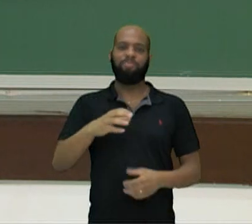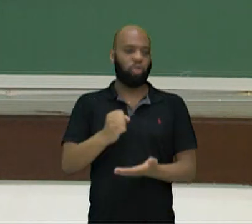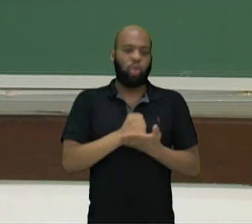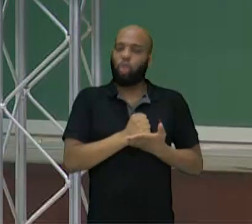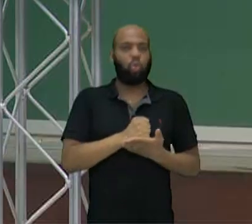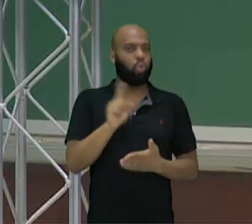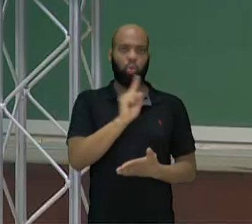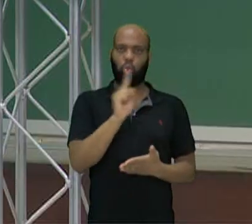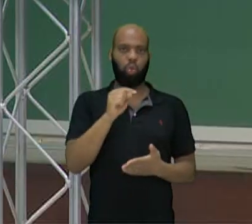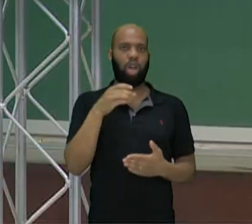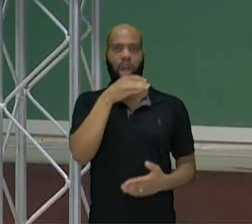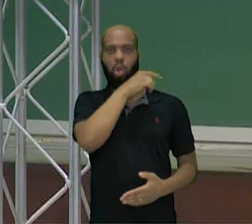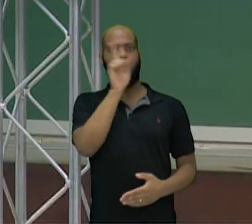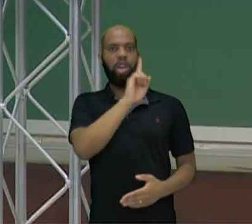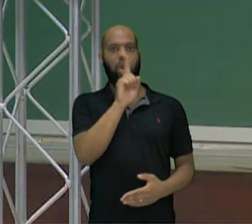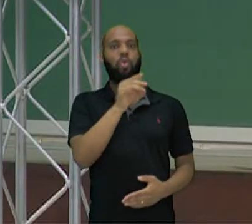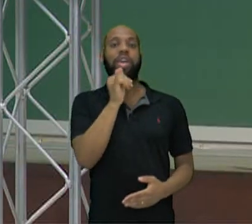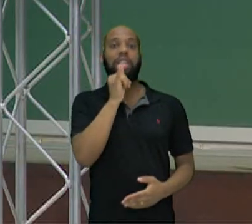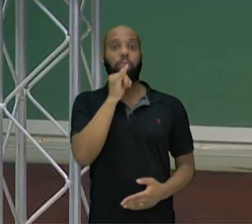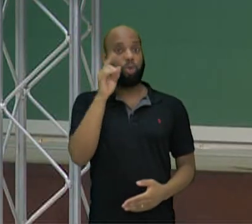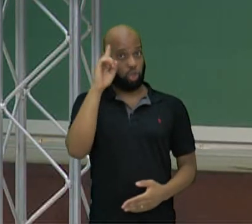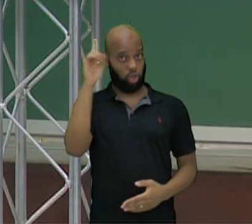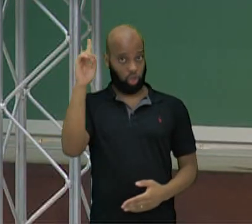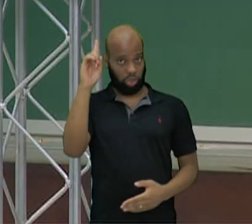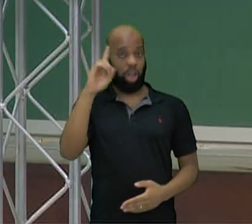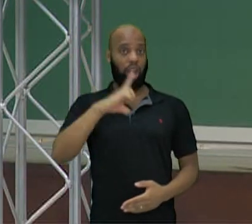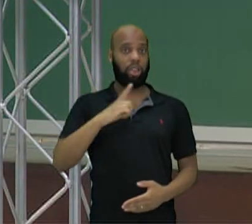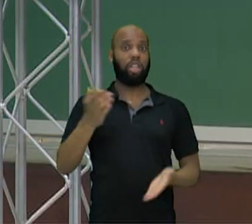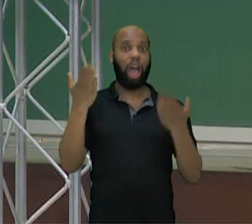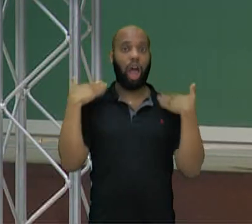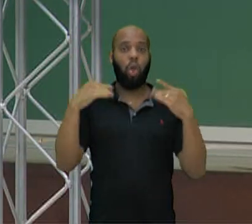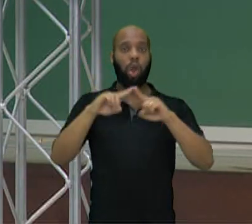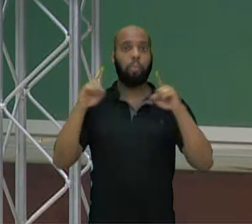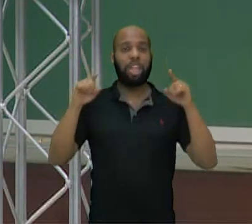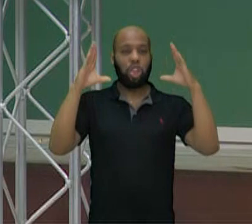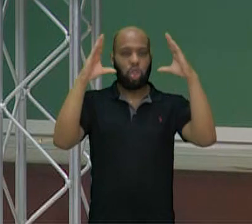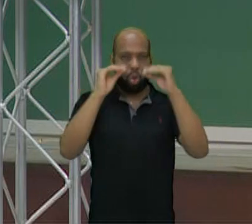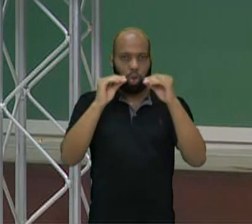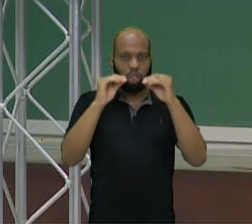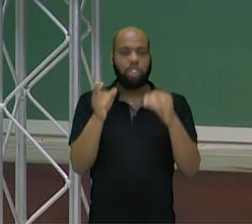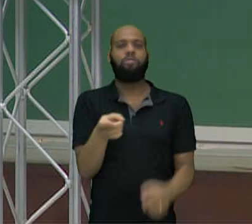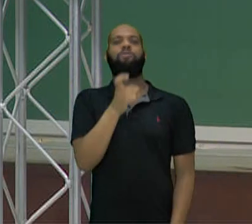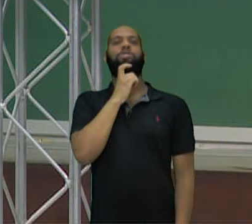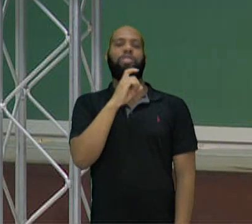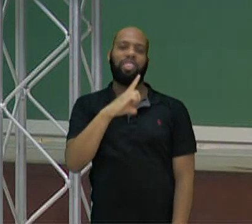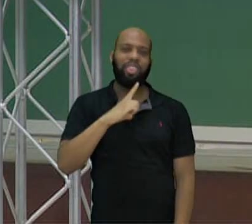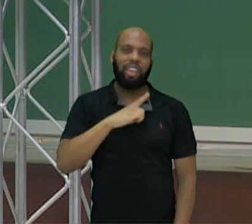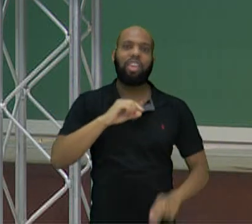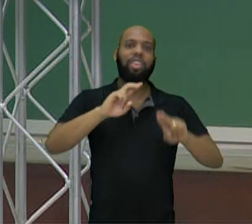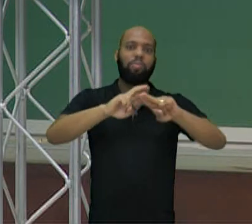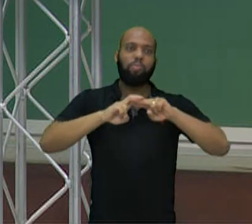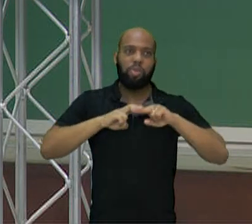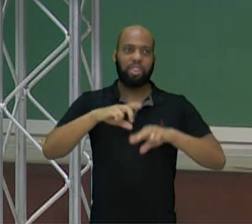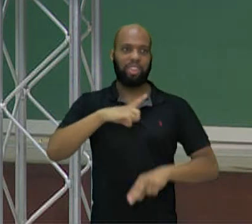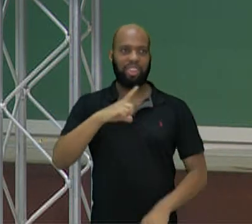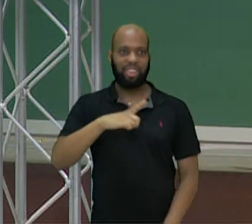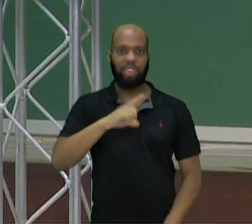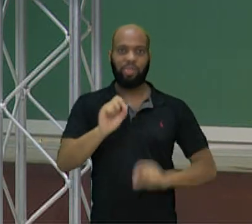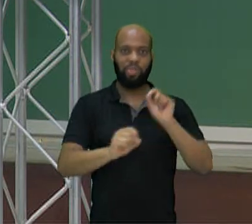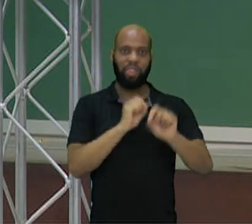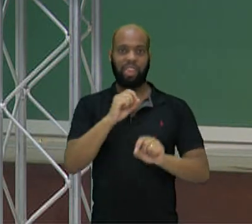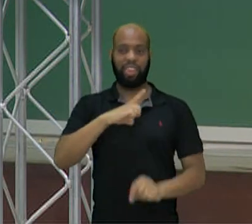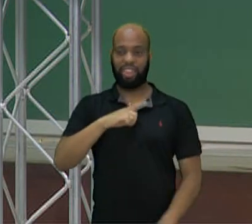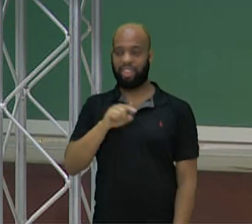Se ela não retém o calor, durante o dia ela esquenta muito, mas à noite esfria muito. E é por isso que nas áreas de